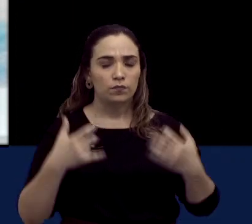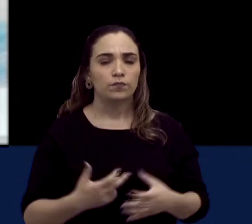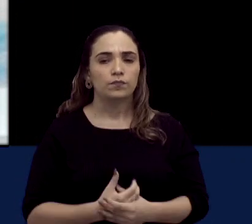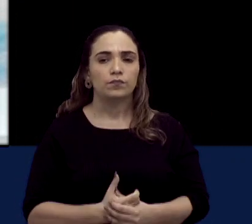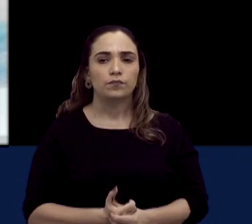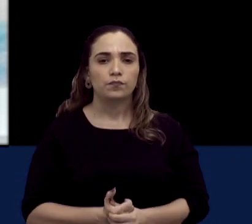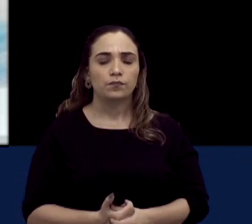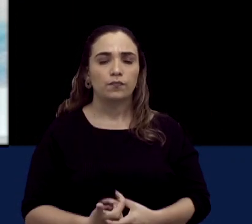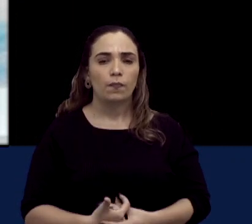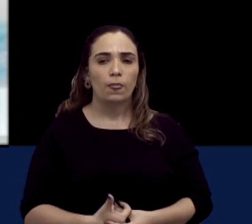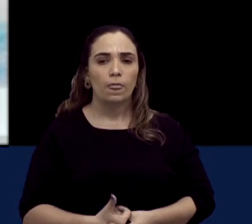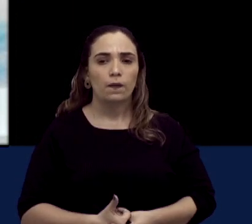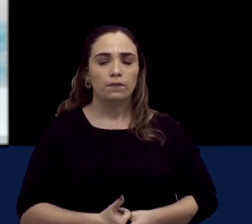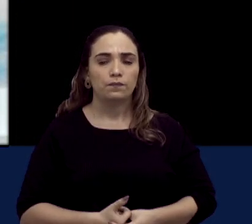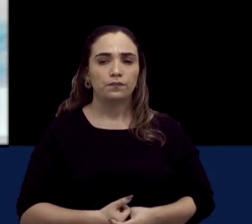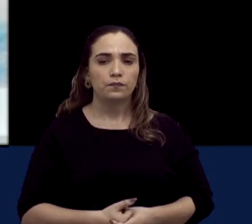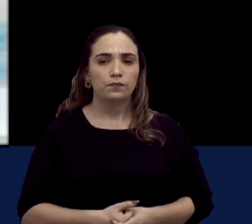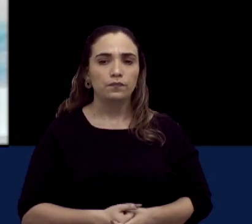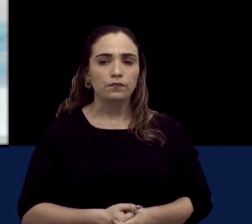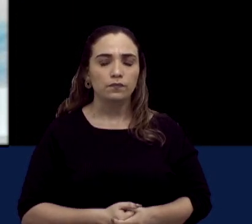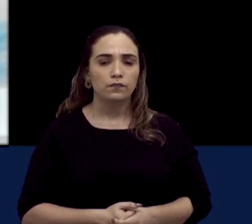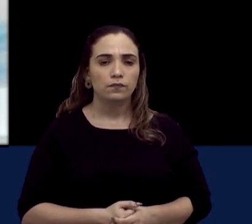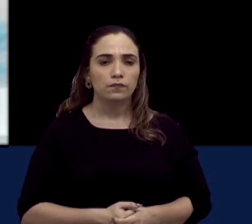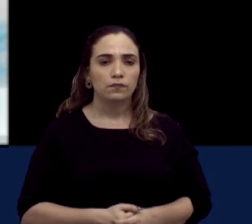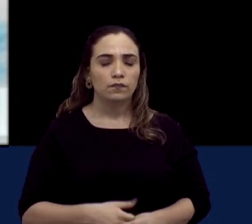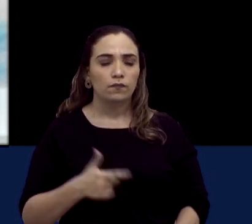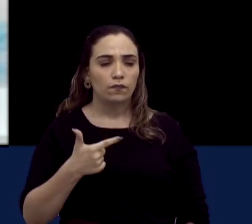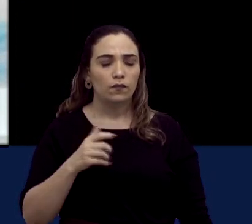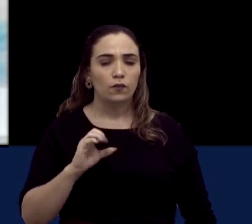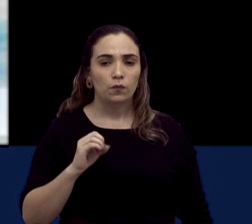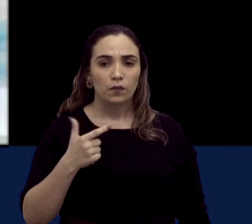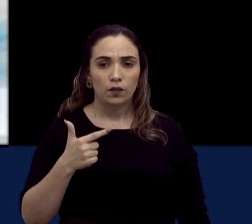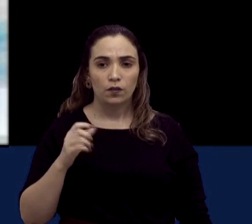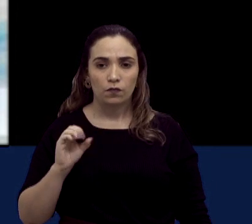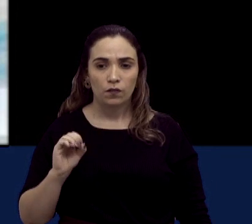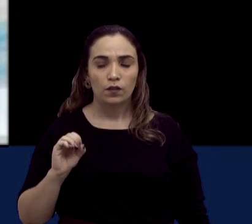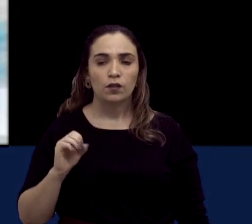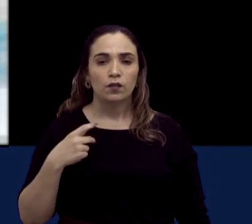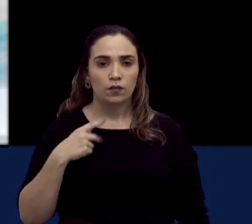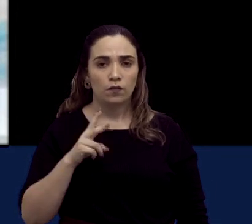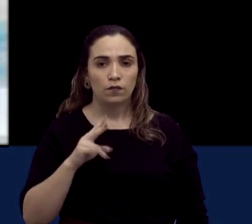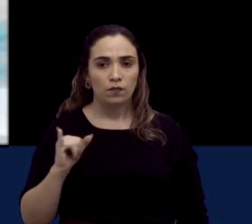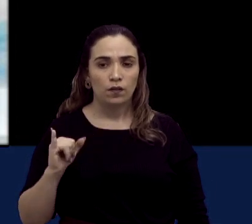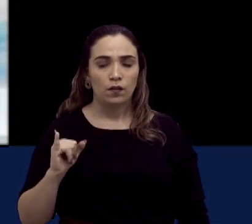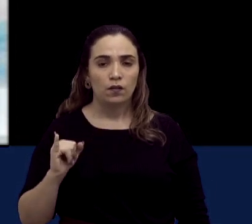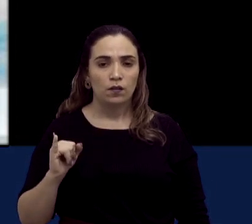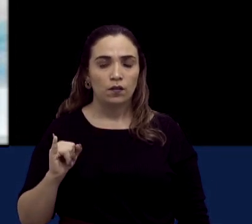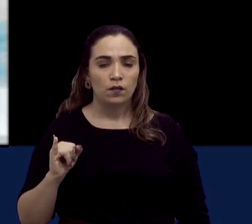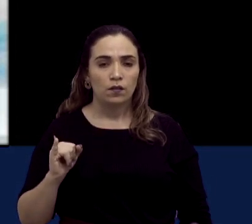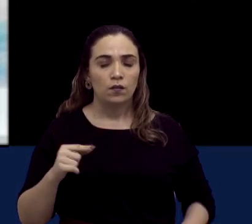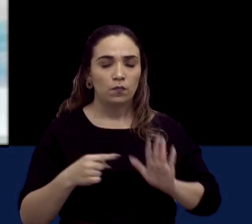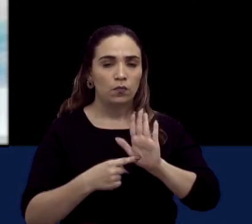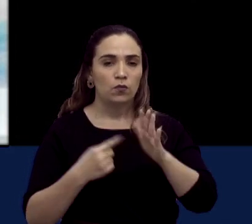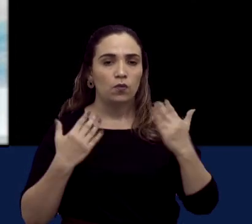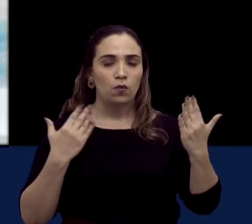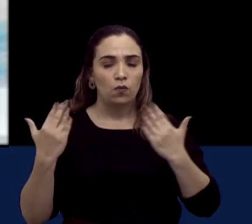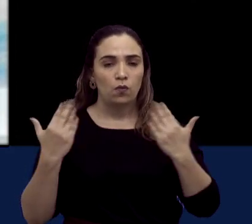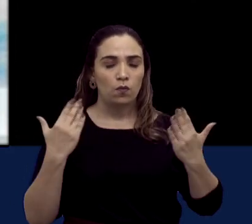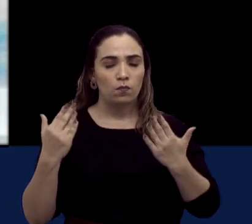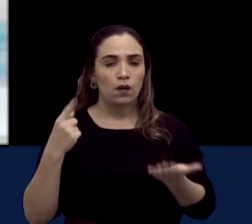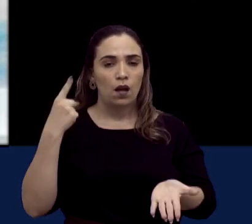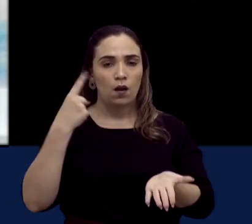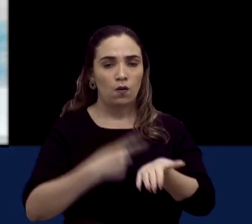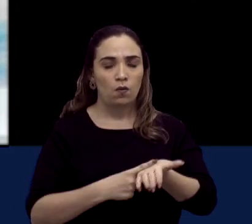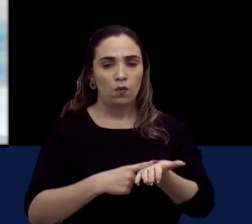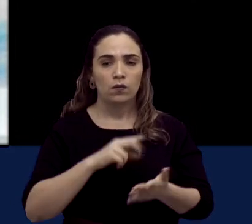vocês. Então, assim, em 2020, e aí eu vou trazer, para explicar alguns acordos de